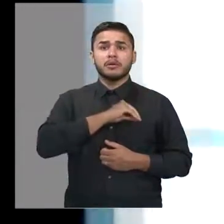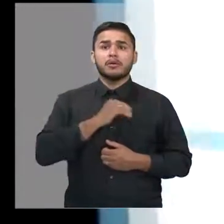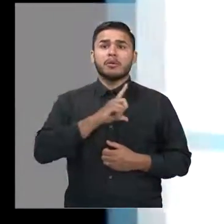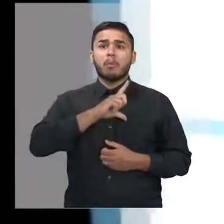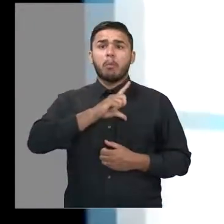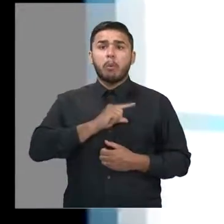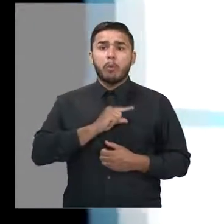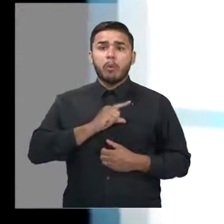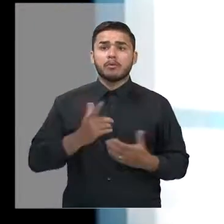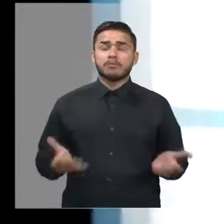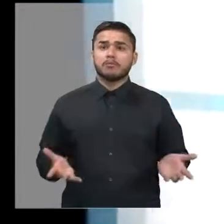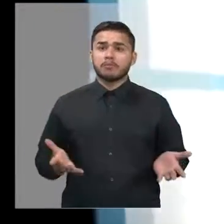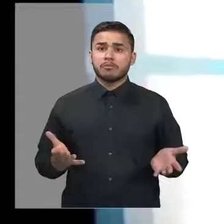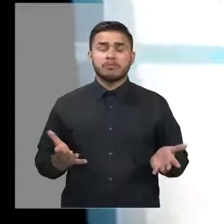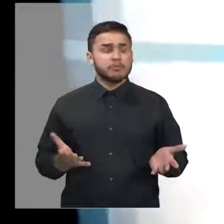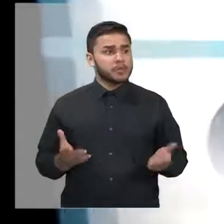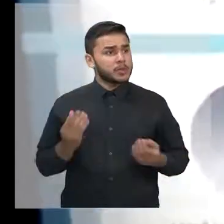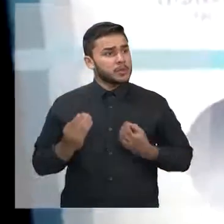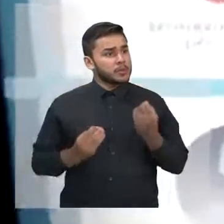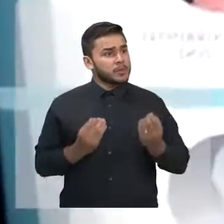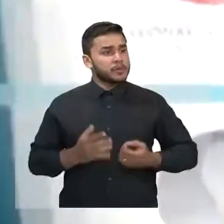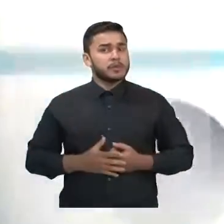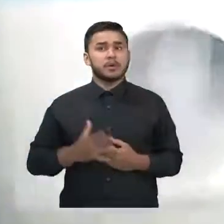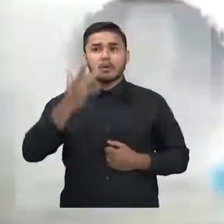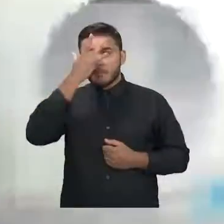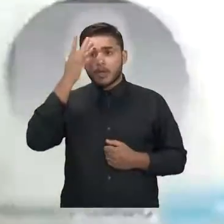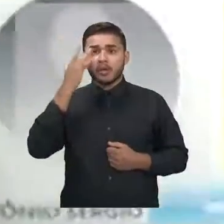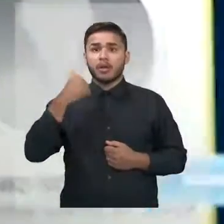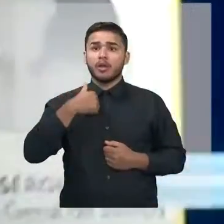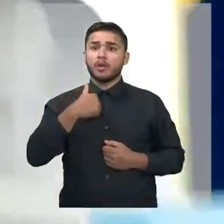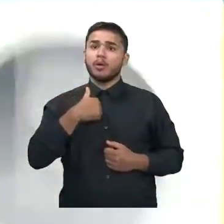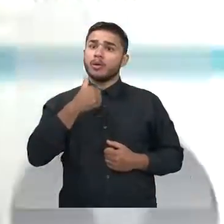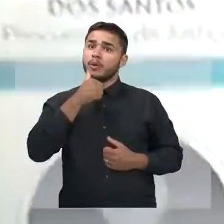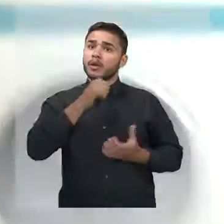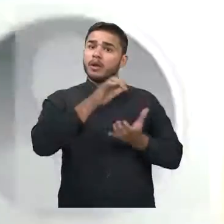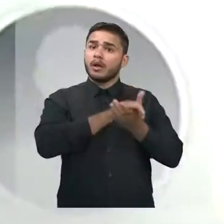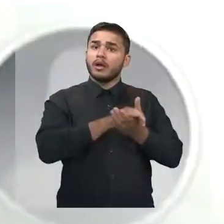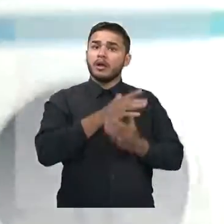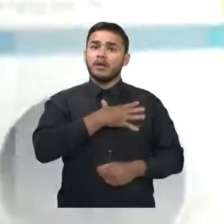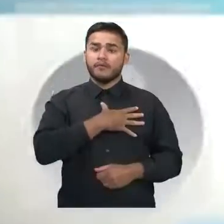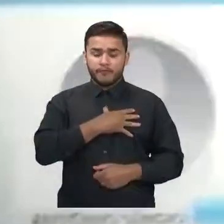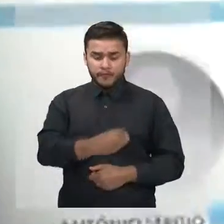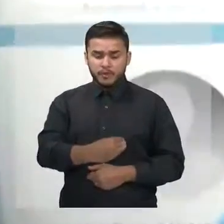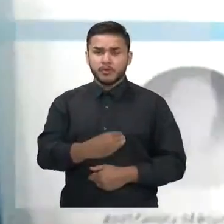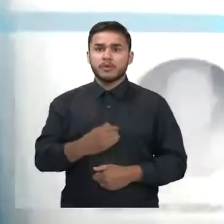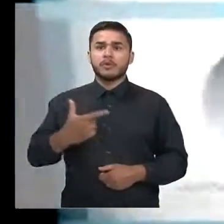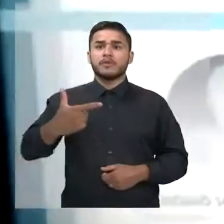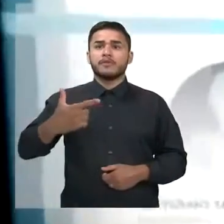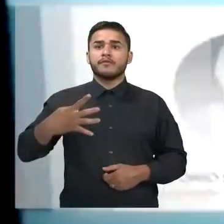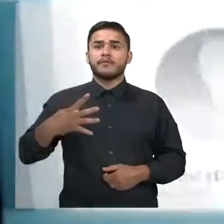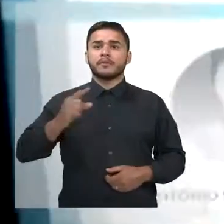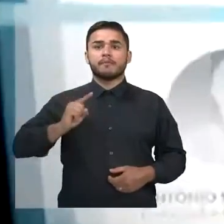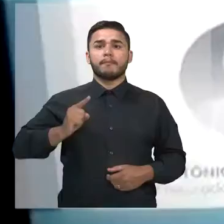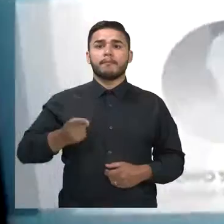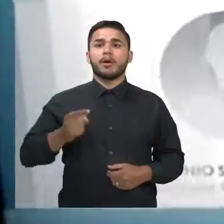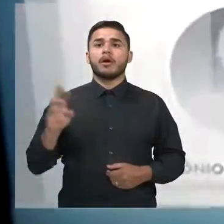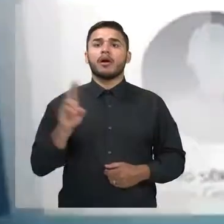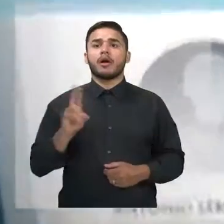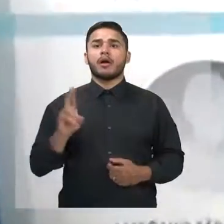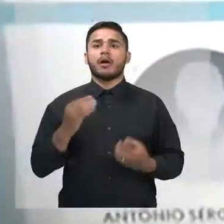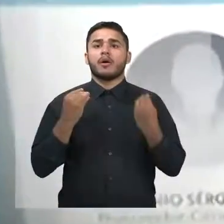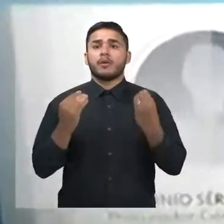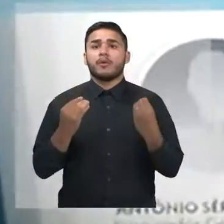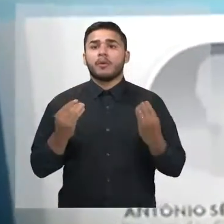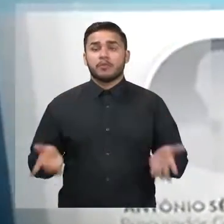baixo. Sobretudo para quem tem mulher e filho, né? É verdade. Como é que o cara vai viver com 24 mil reais? Eu, de qualquer forma,